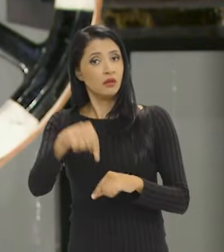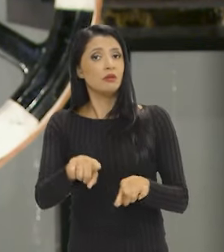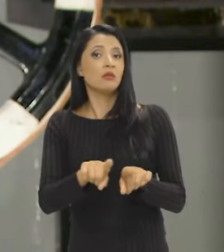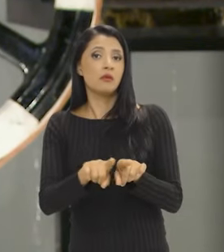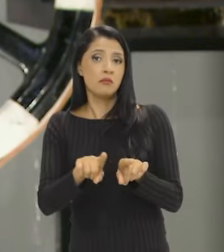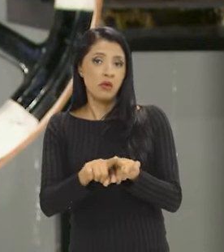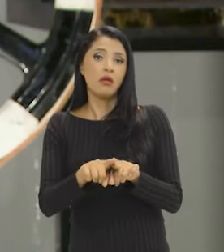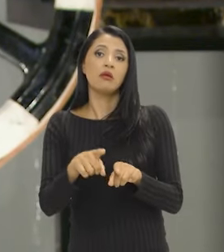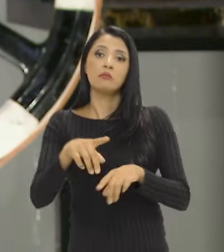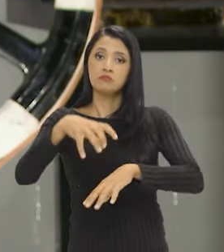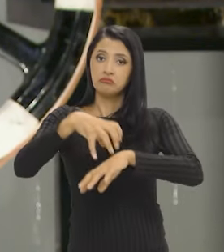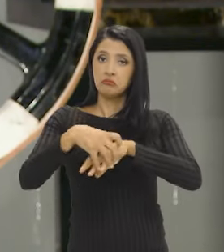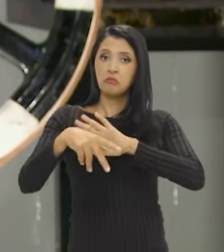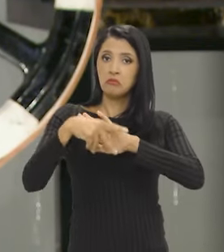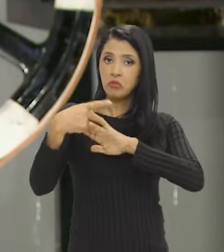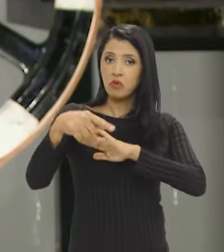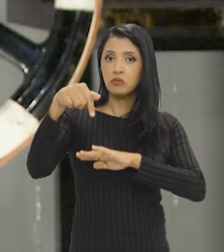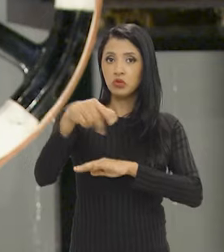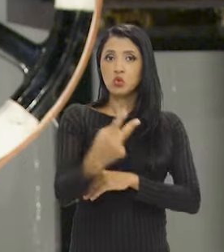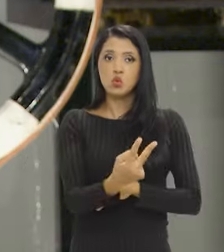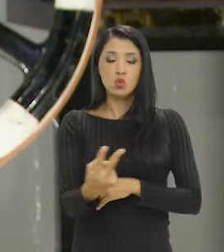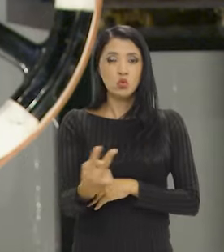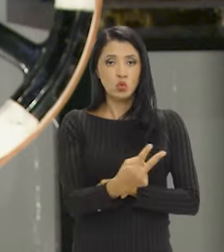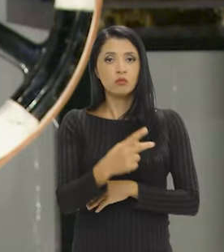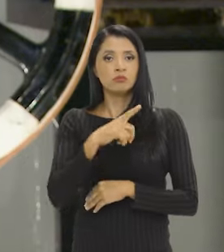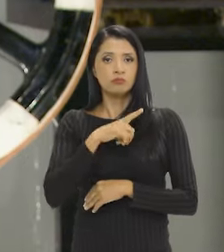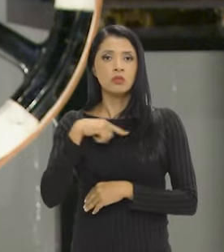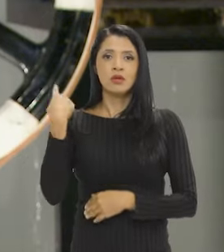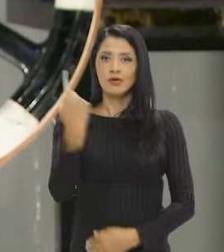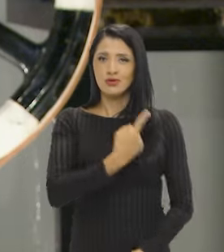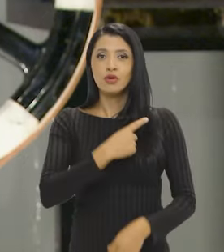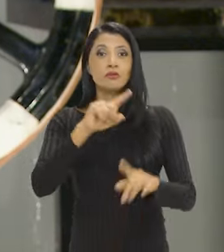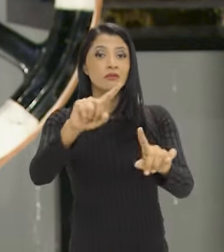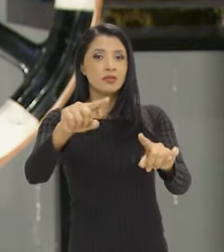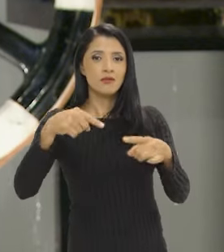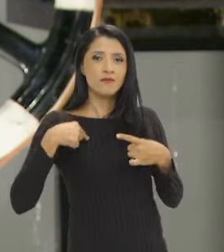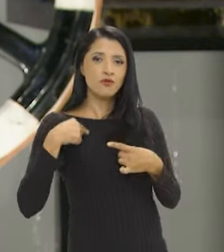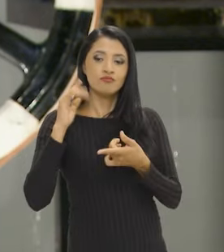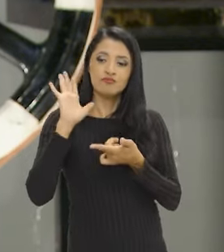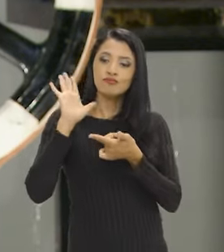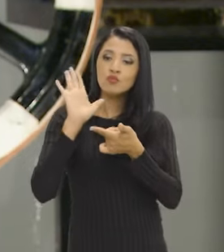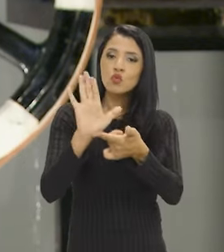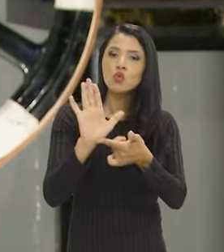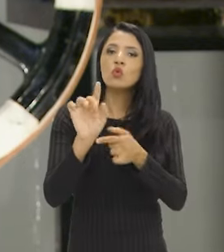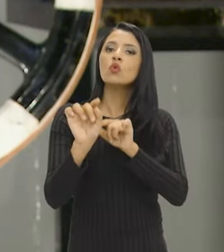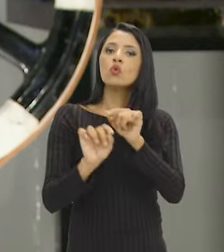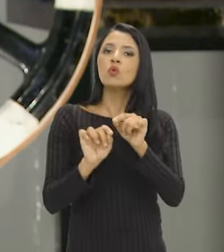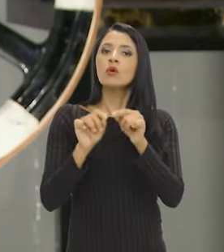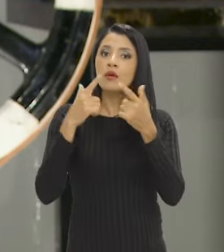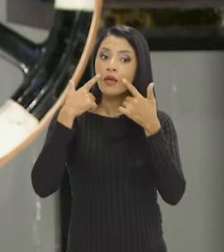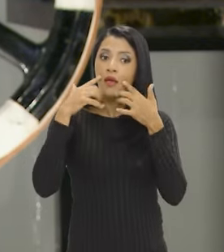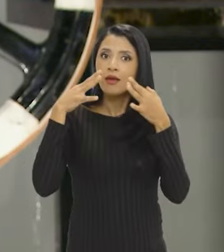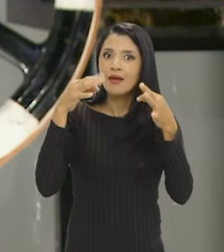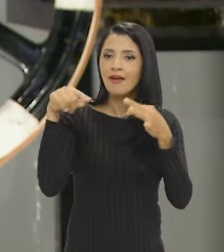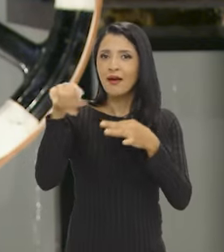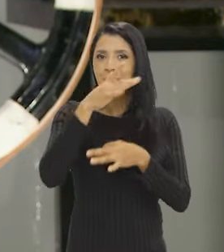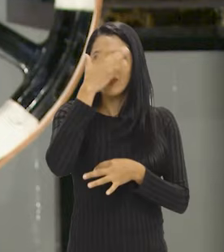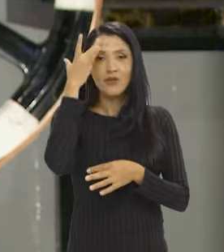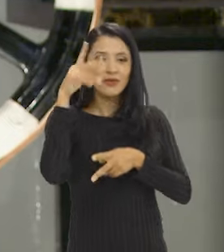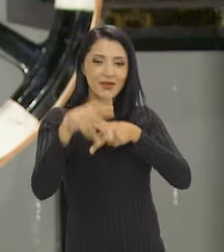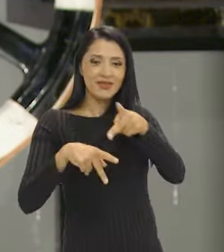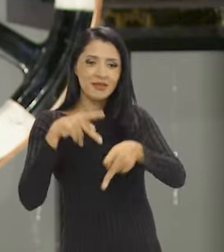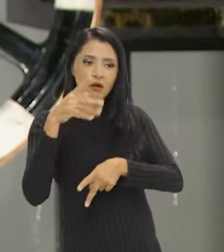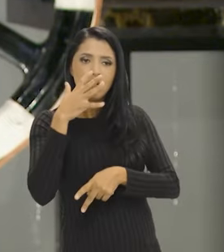Nacional aqui em Brasília. A gente tem o desafio de evidenciar à